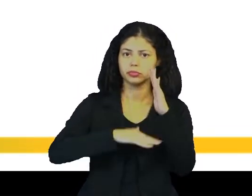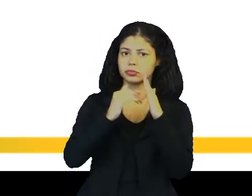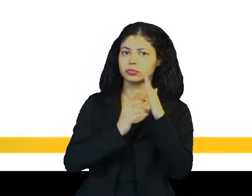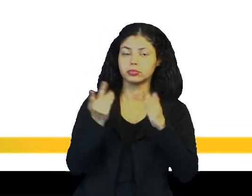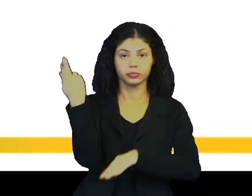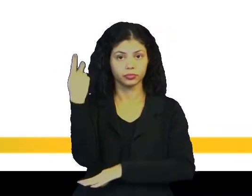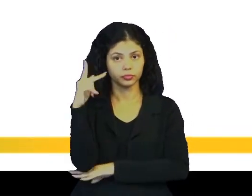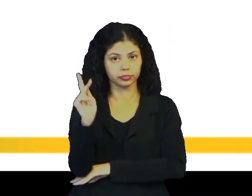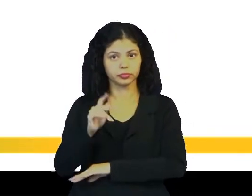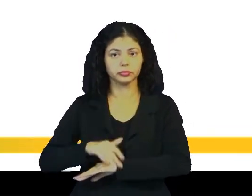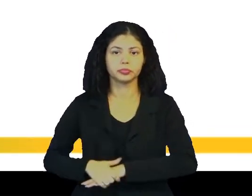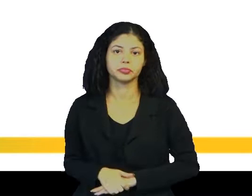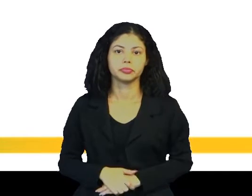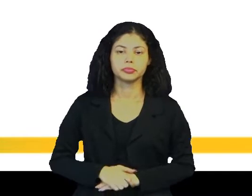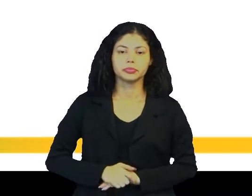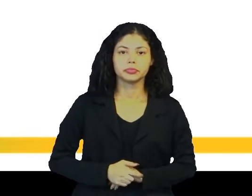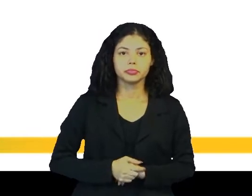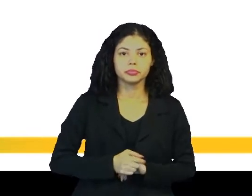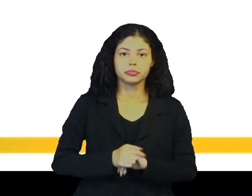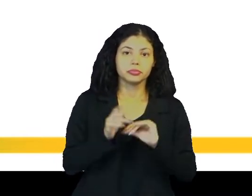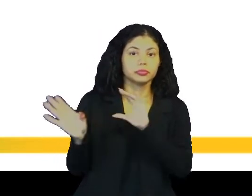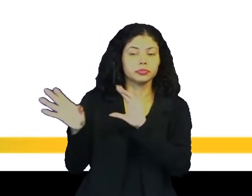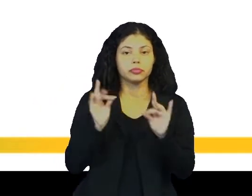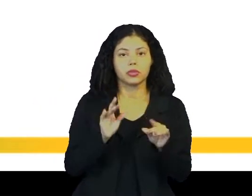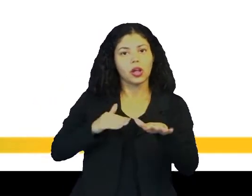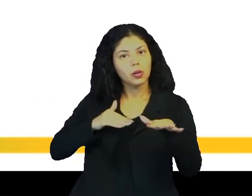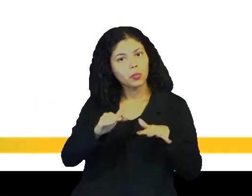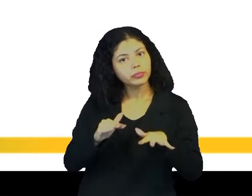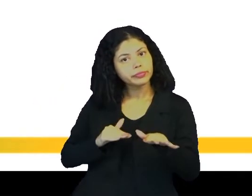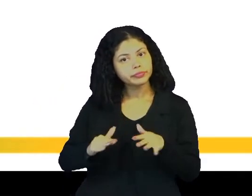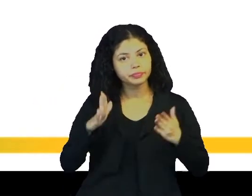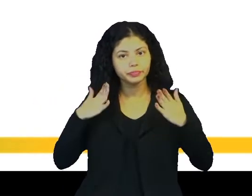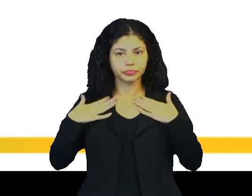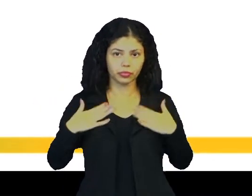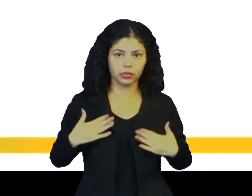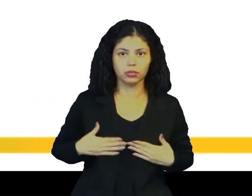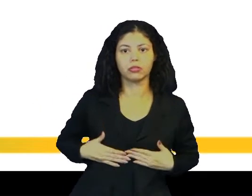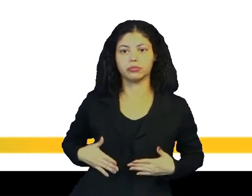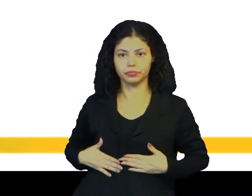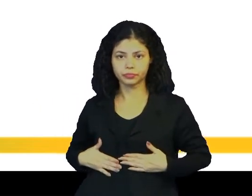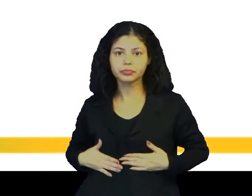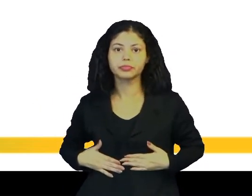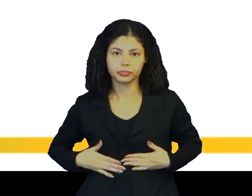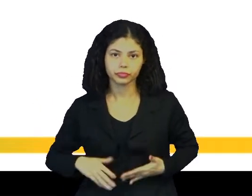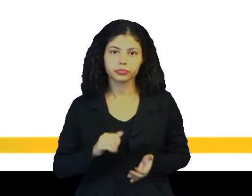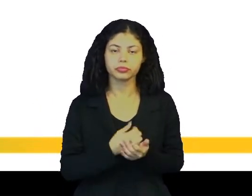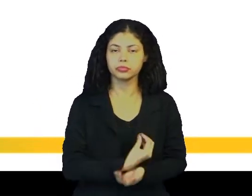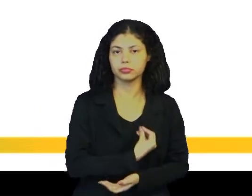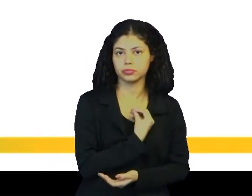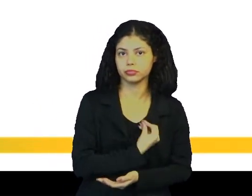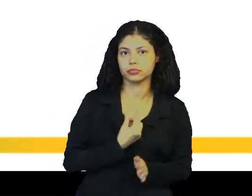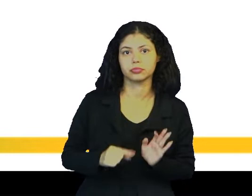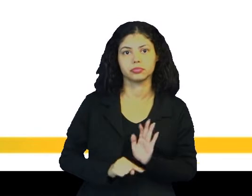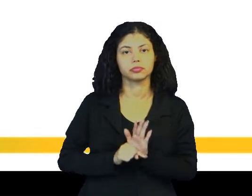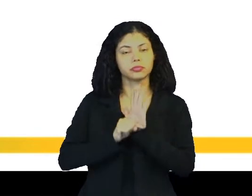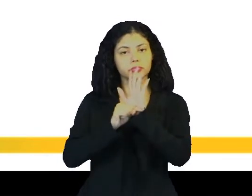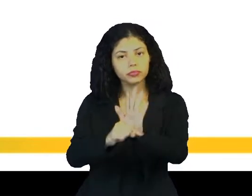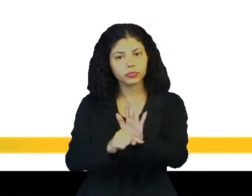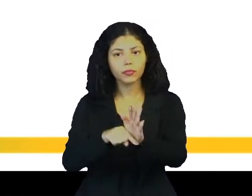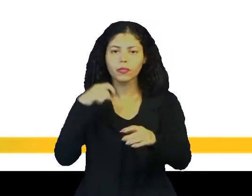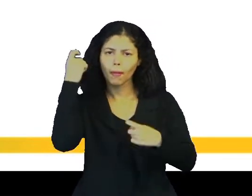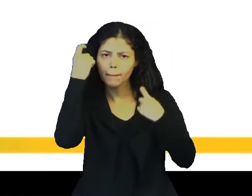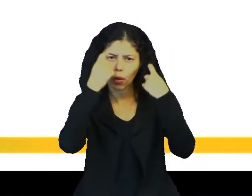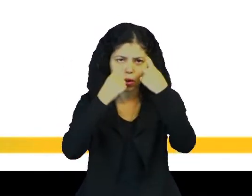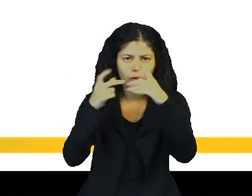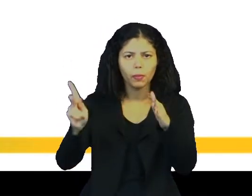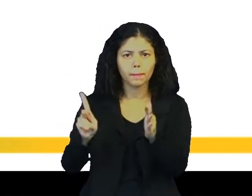nesse período, buscando retratar a movimentação dos corpos e apresentando uma